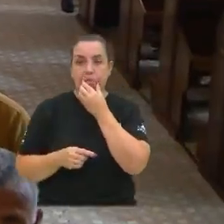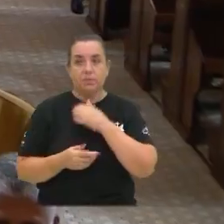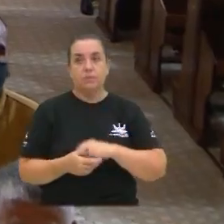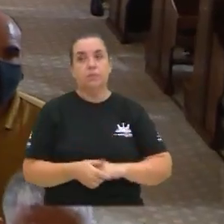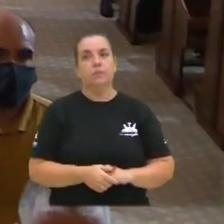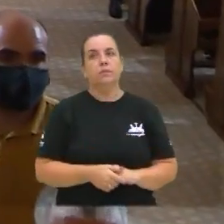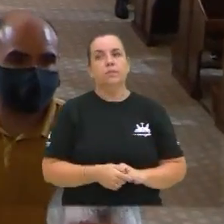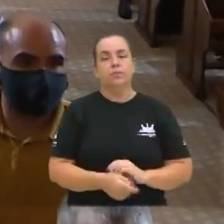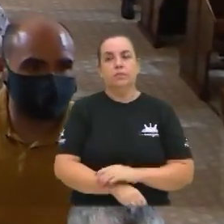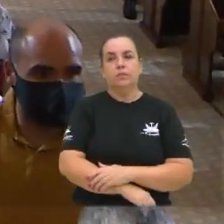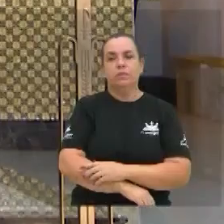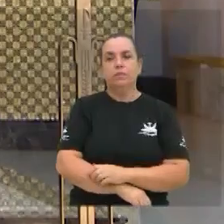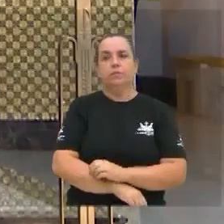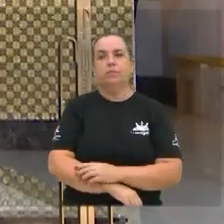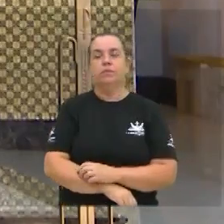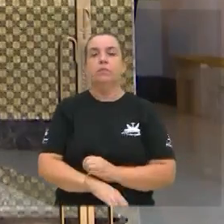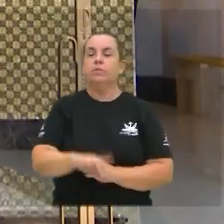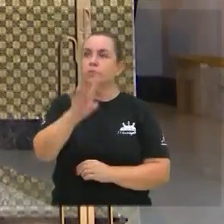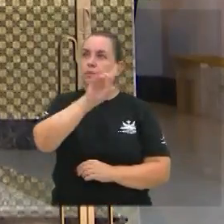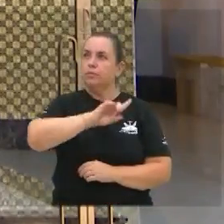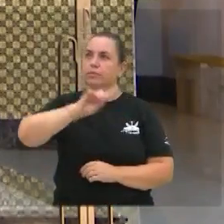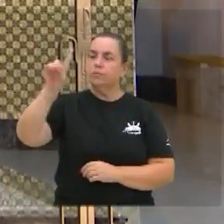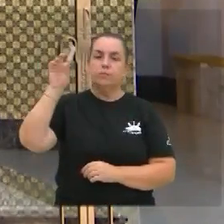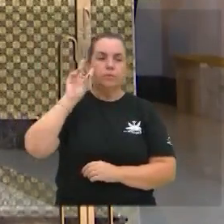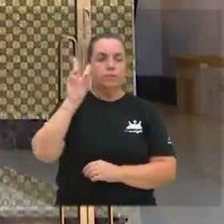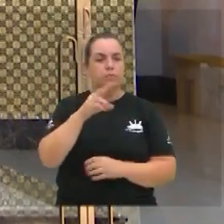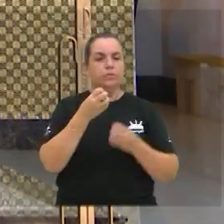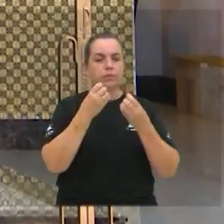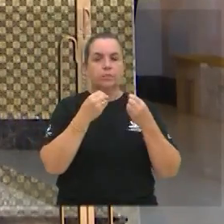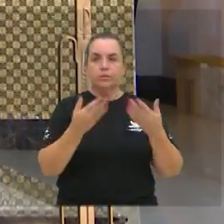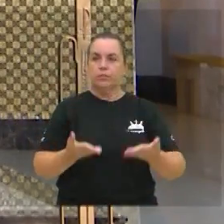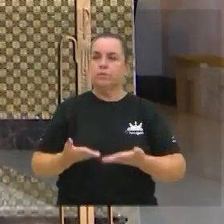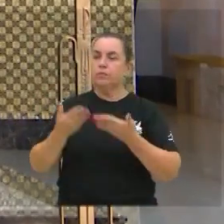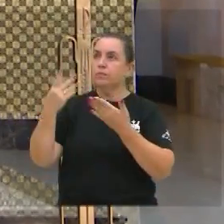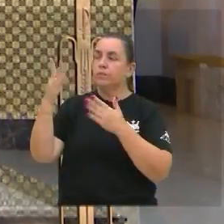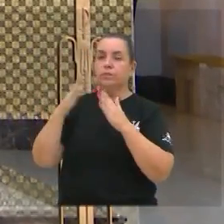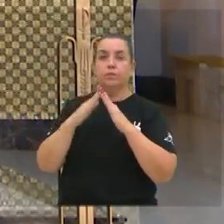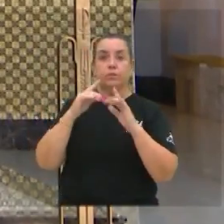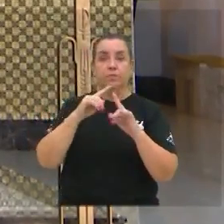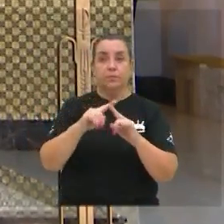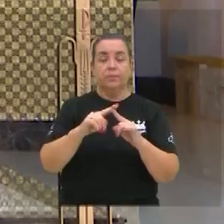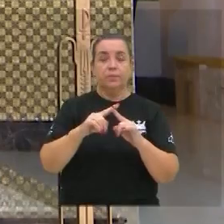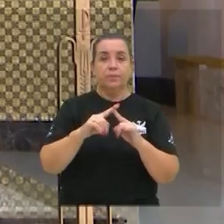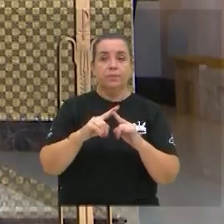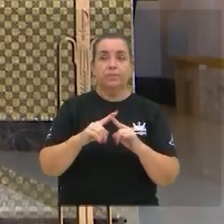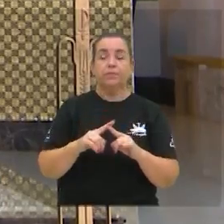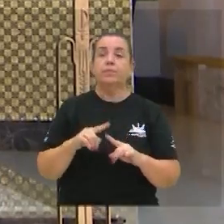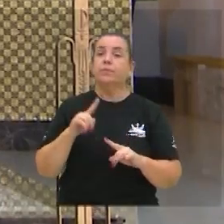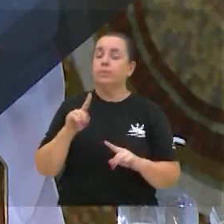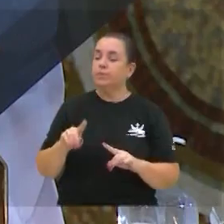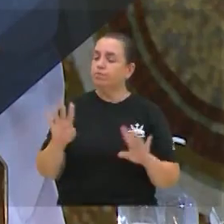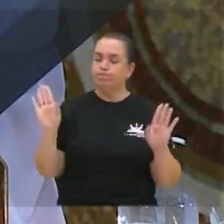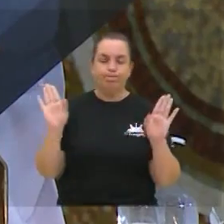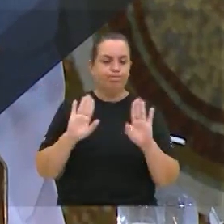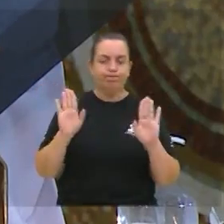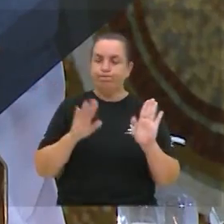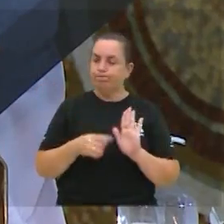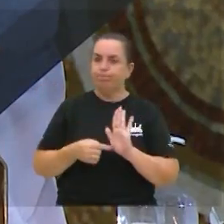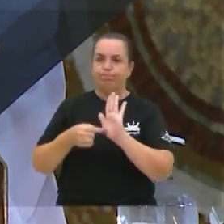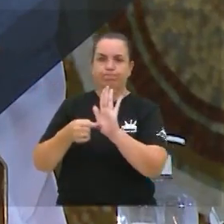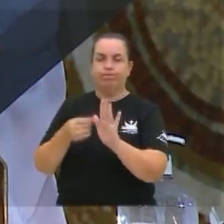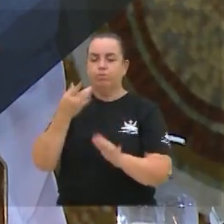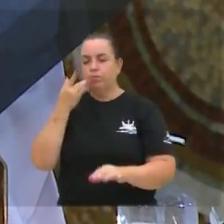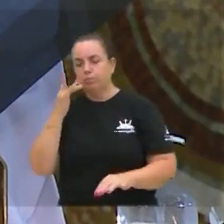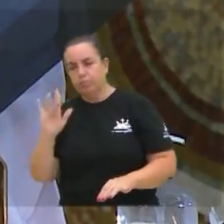toda a Santa Igreja. Ó Deus, olhai com bondade as oferendas da vossa Igreja, que não mais vos apresenta